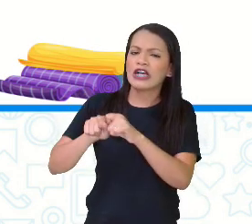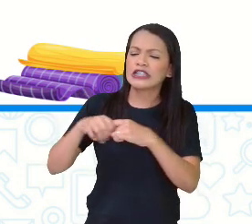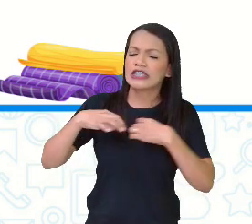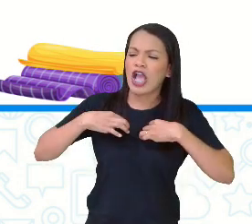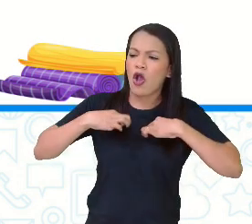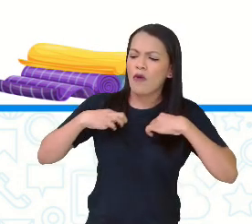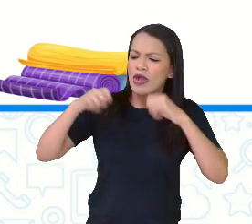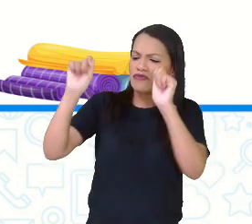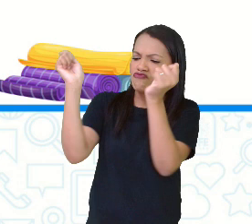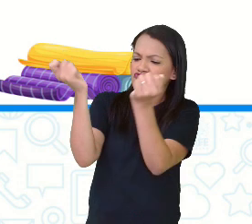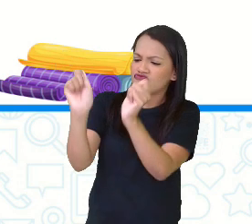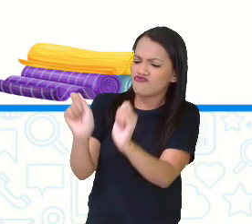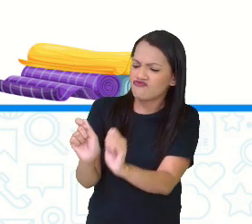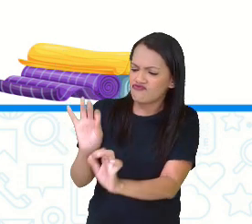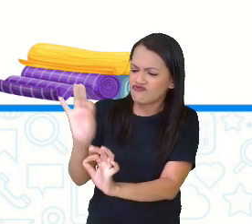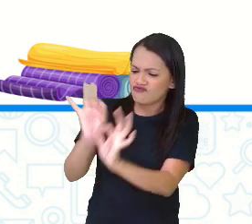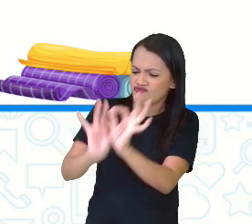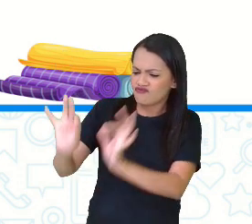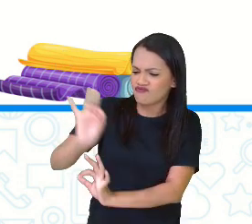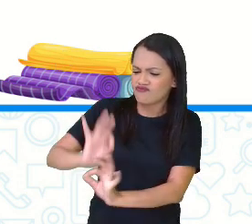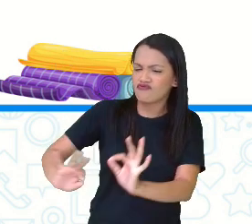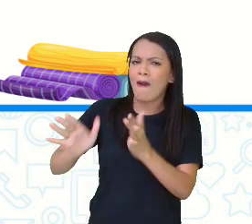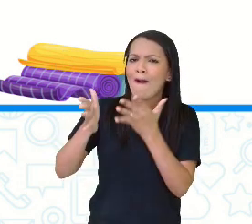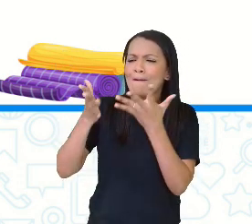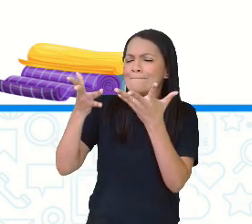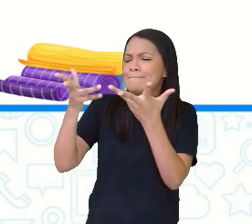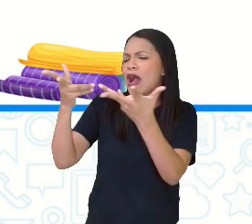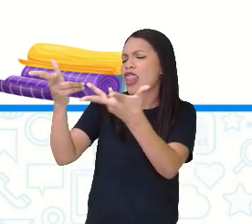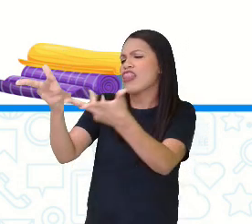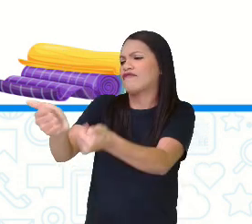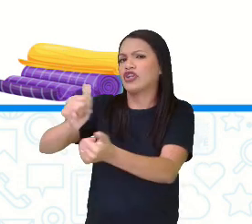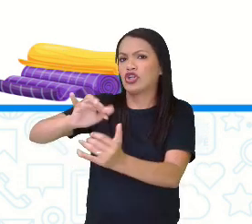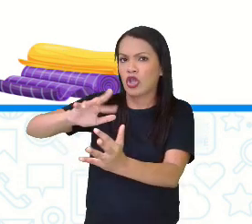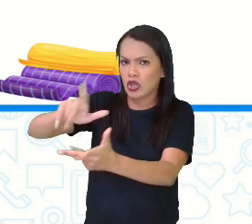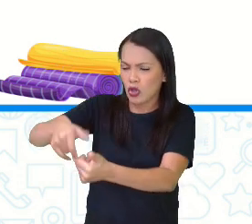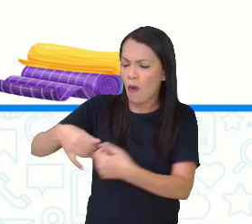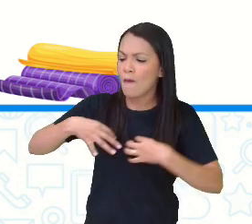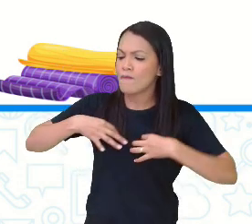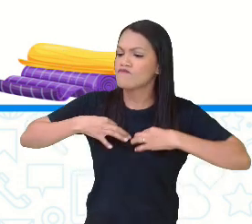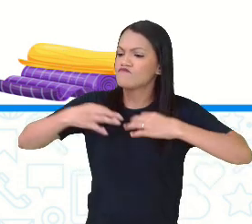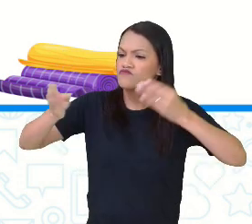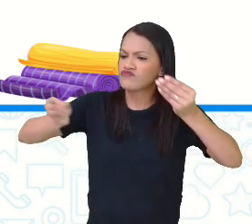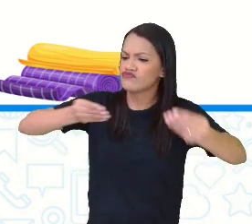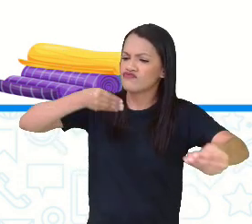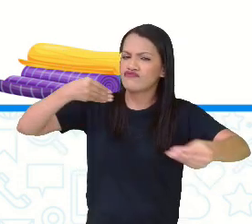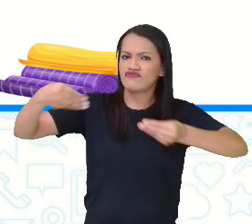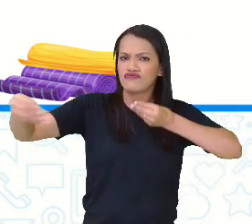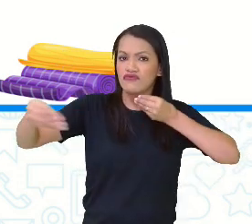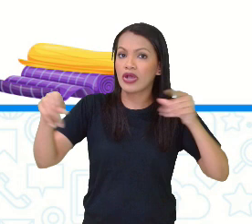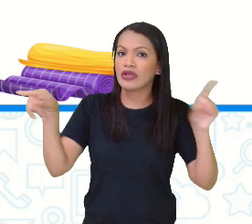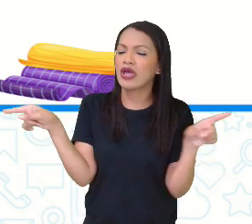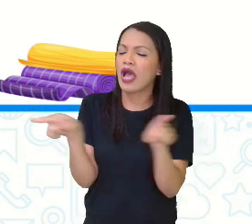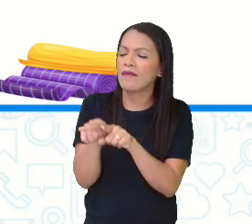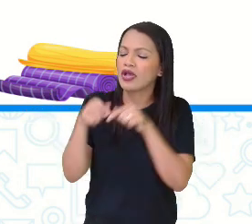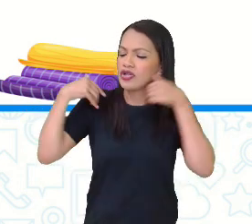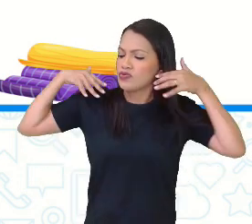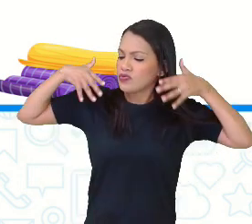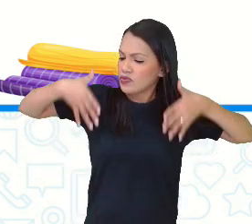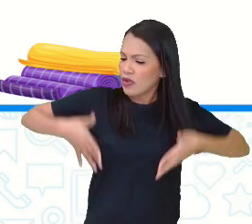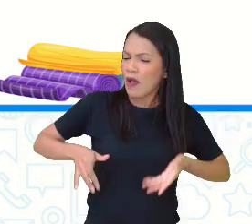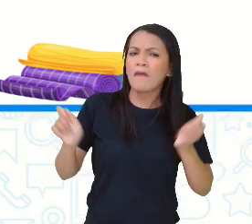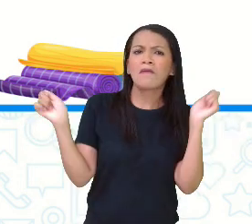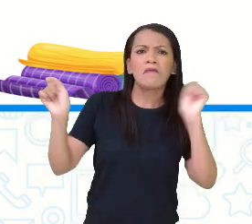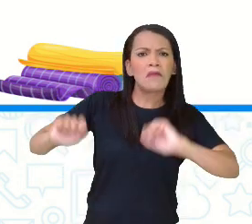não somente as cores e os desenhos de seus tecidos eram magníficos, mas também os trajes que faziam possuíam